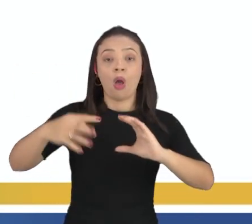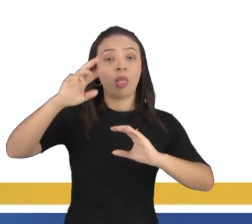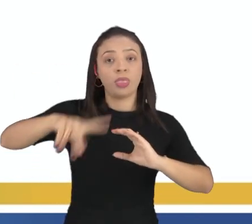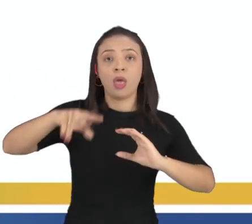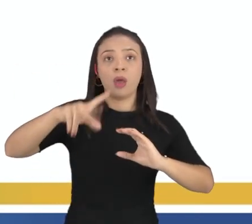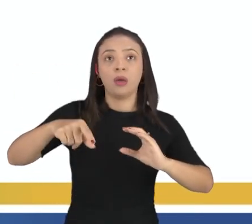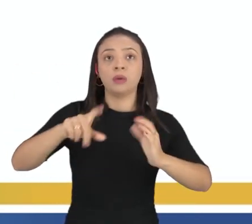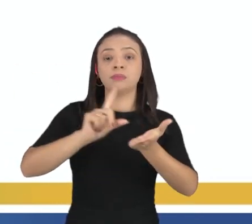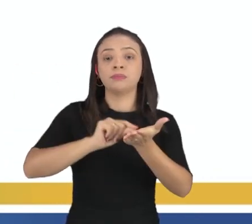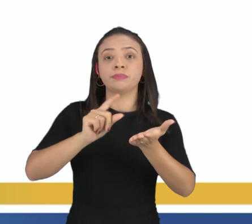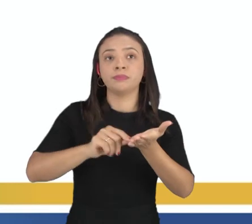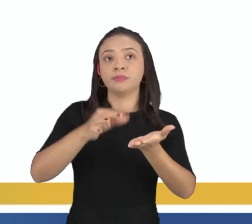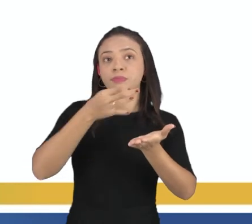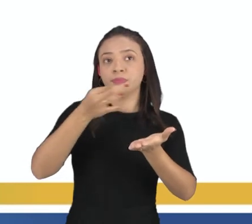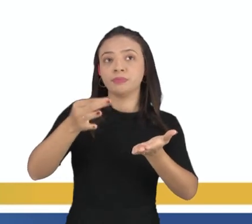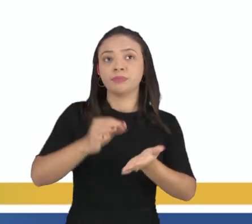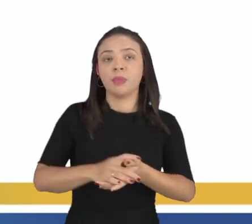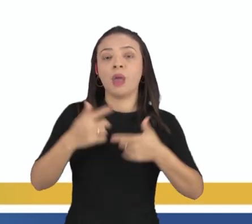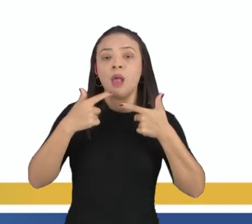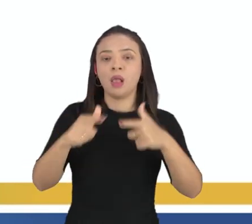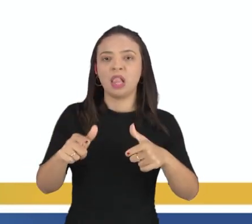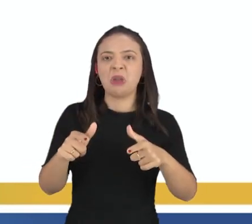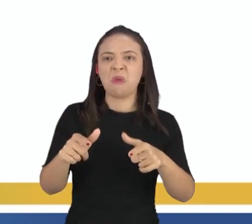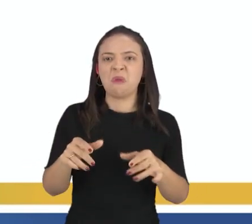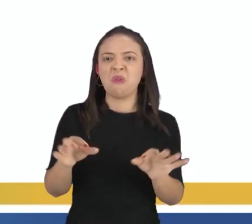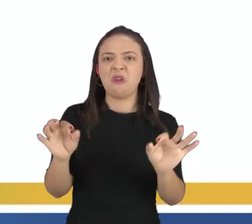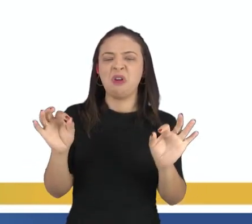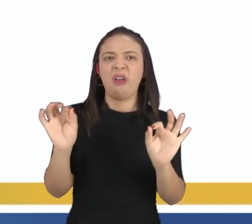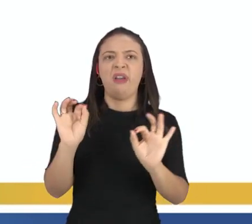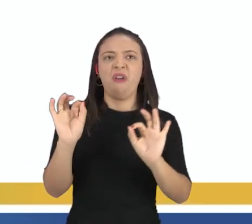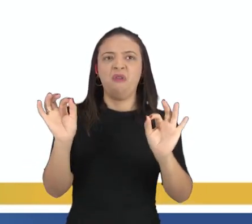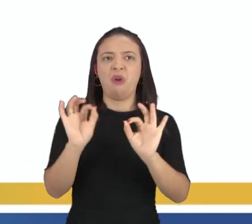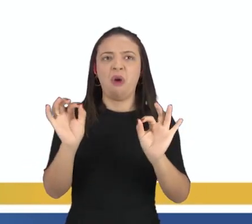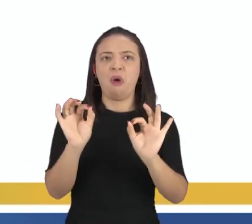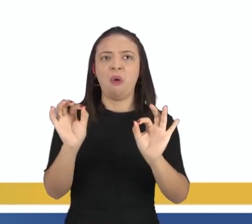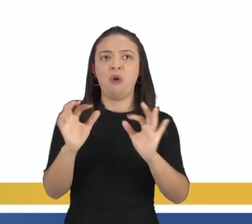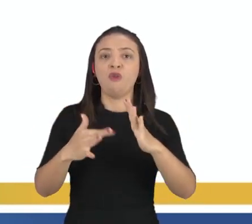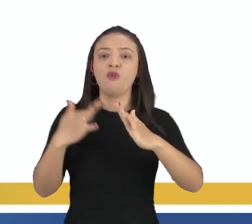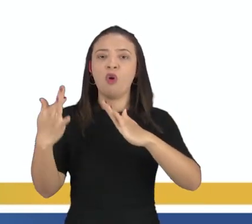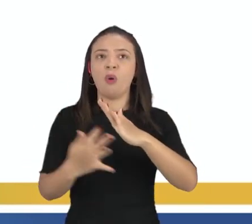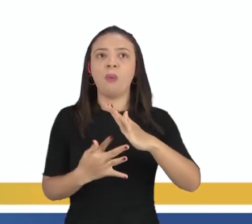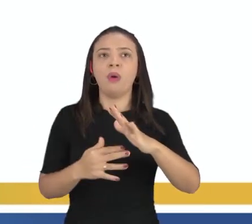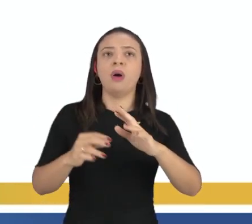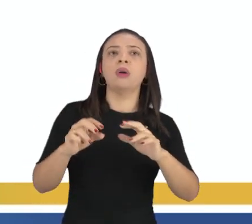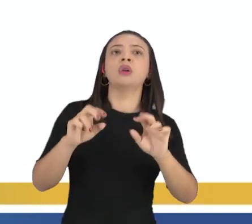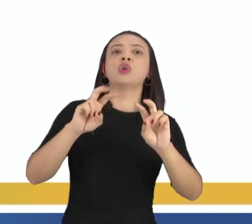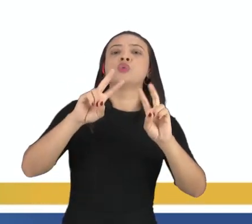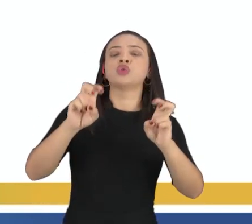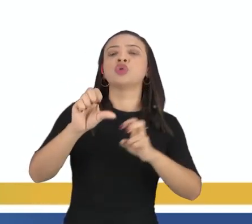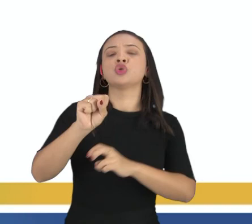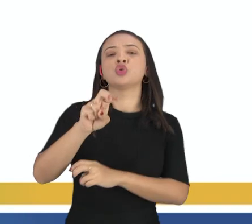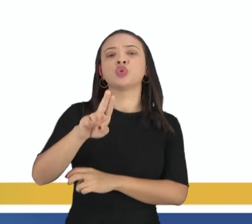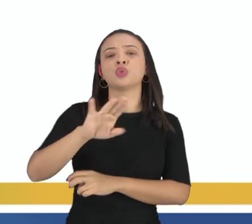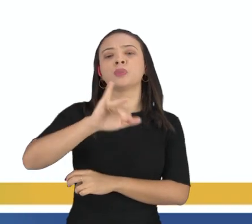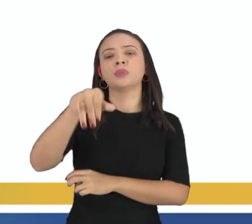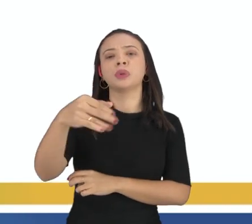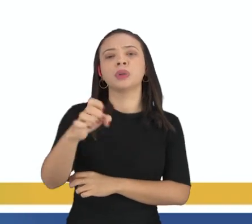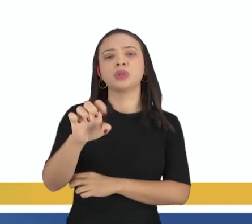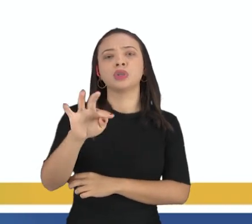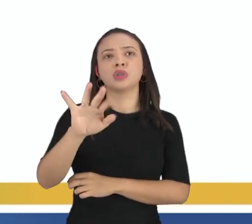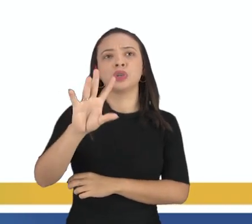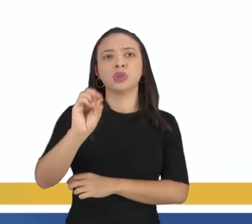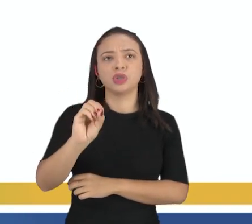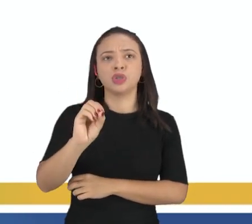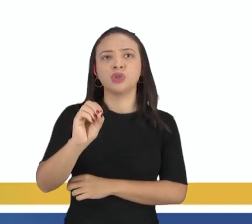do artigo de opinião. Linguagem culta, título subjetivo, utilização de argumentos. O autor não se posiciona criticamente